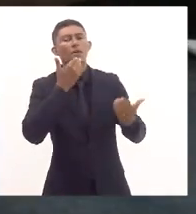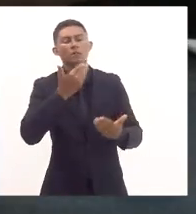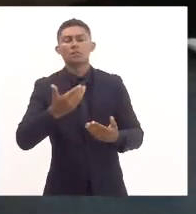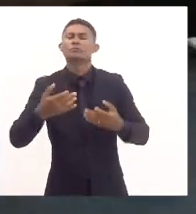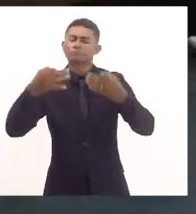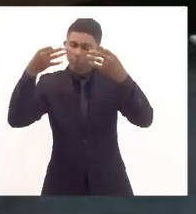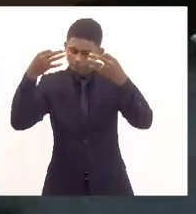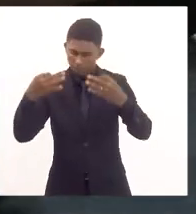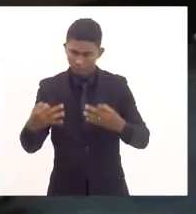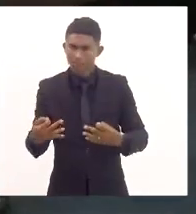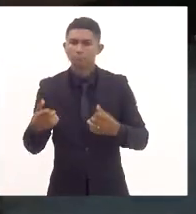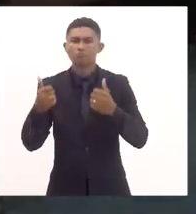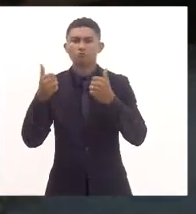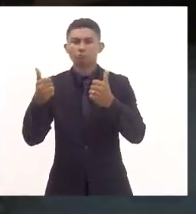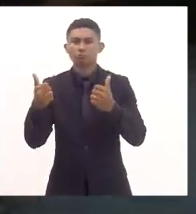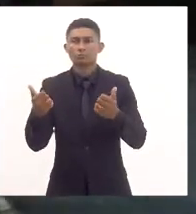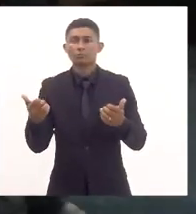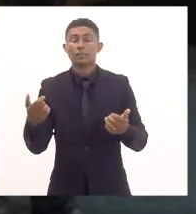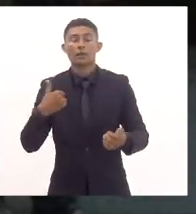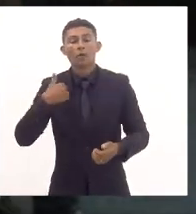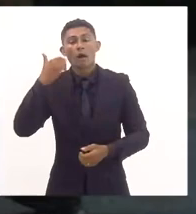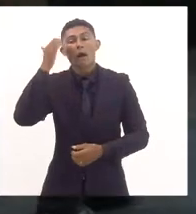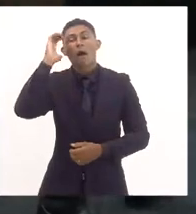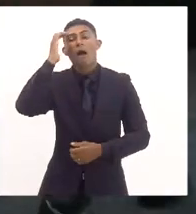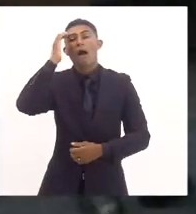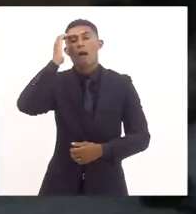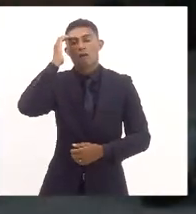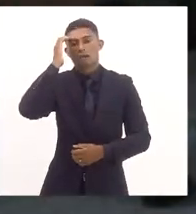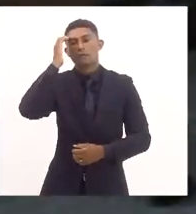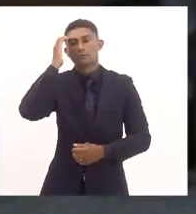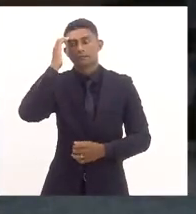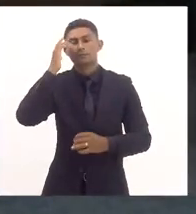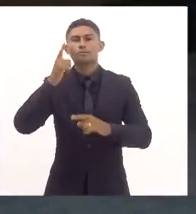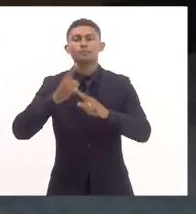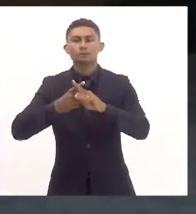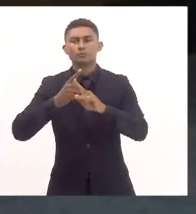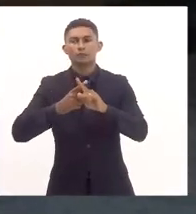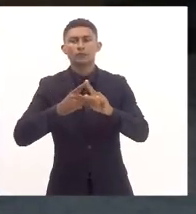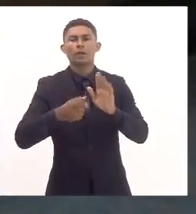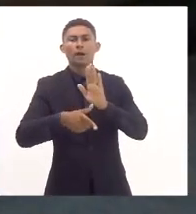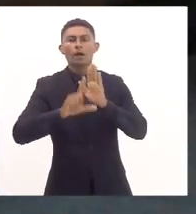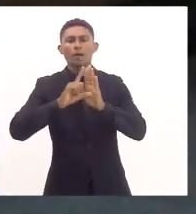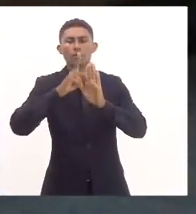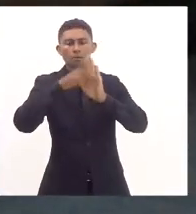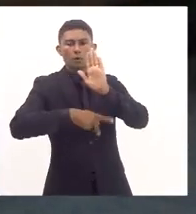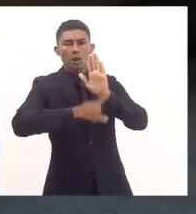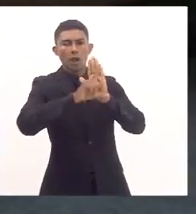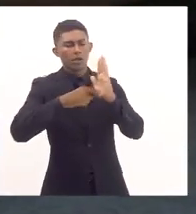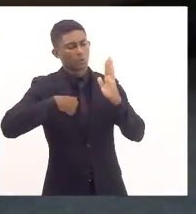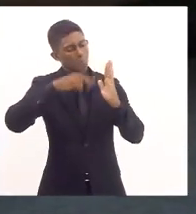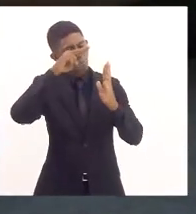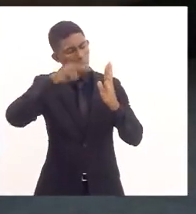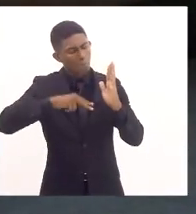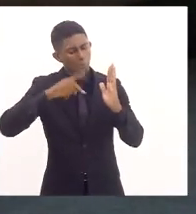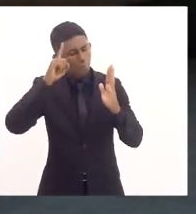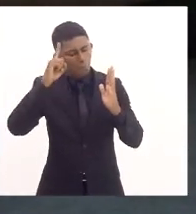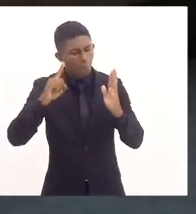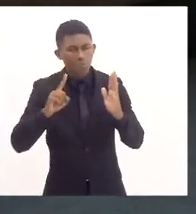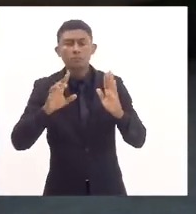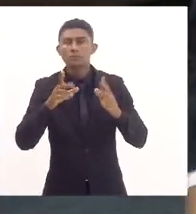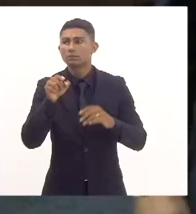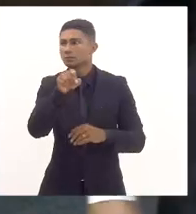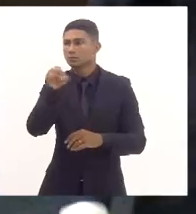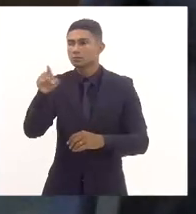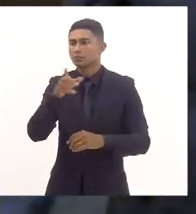justa que agora que eu consegui entender porque pelo projeto não tinha conseguido captar os instrutores